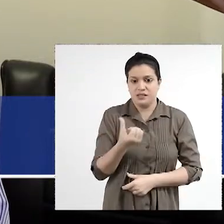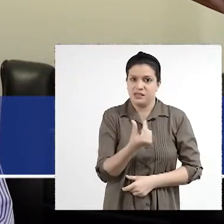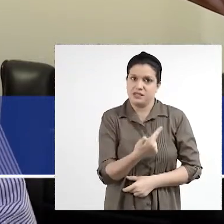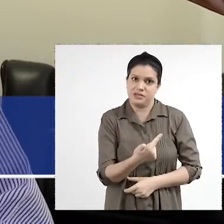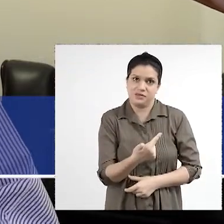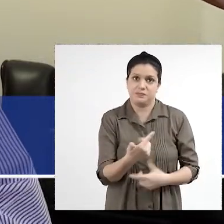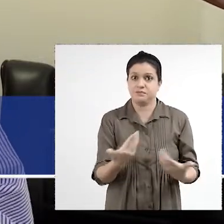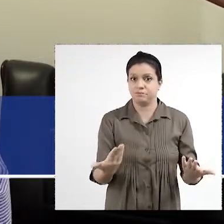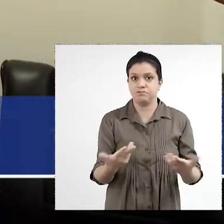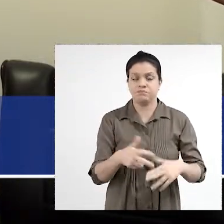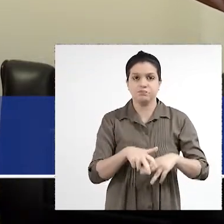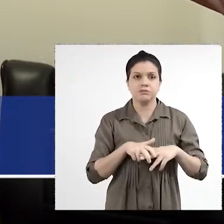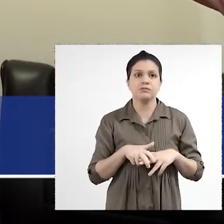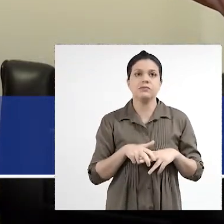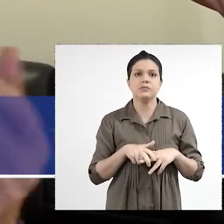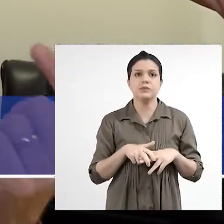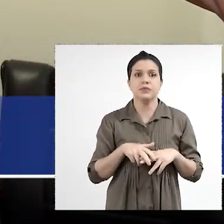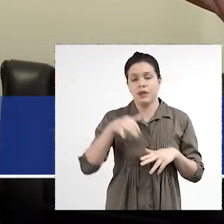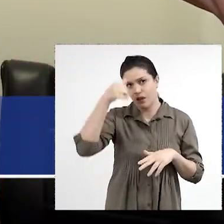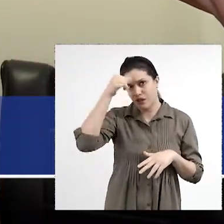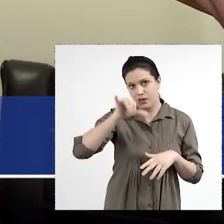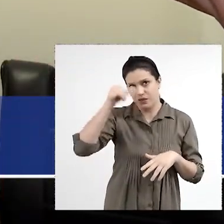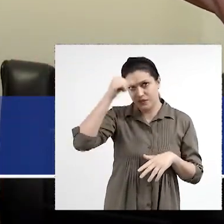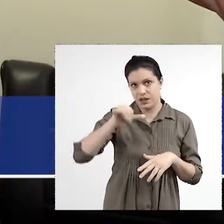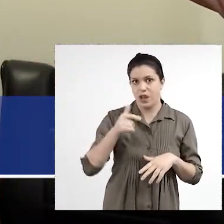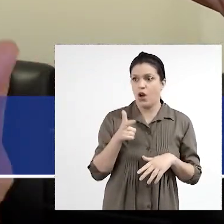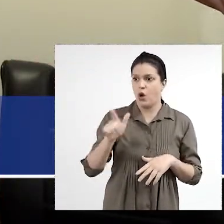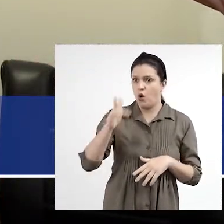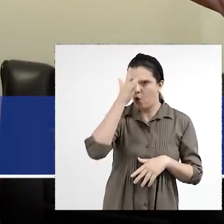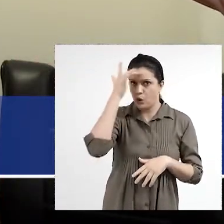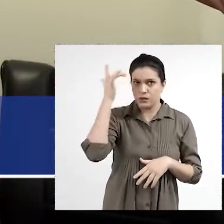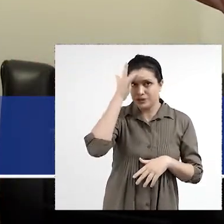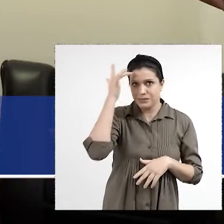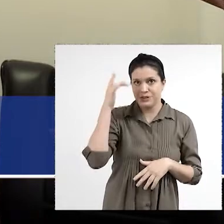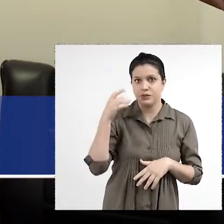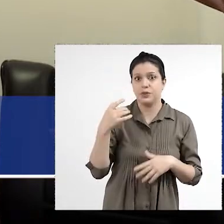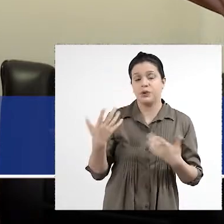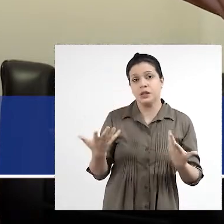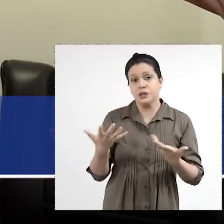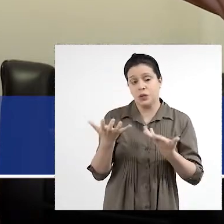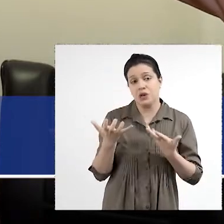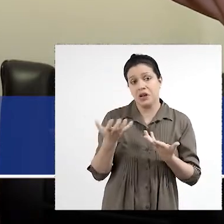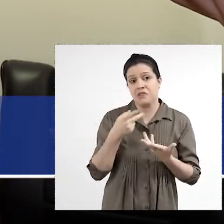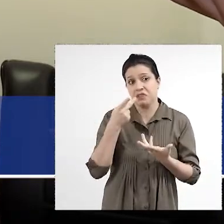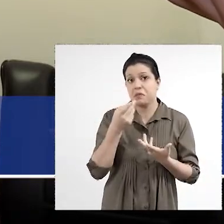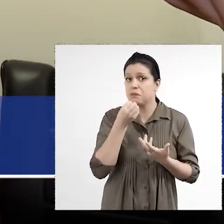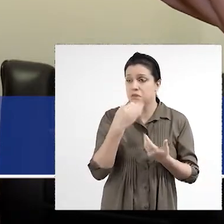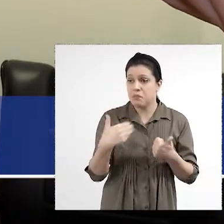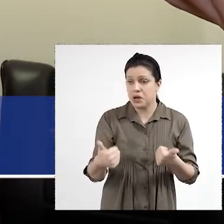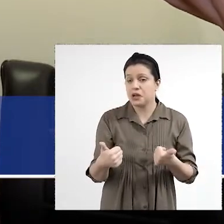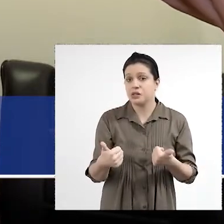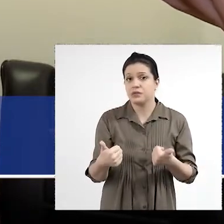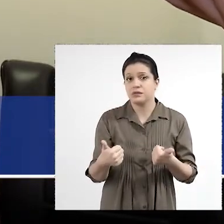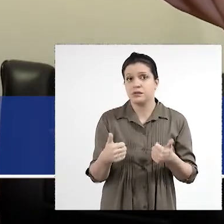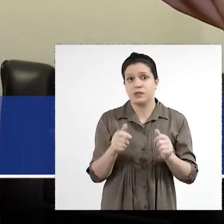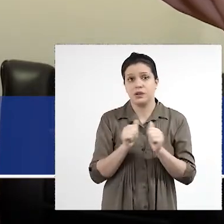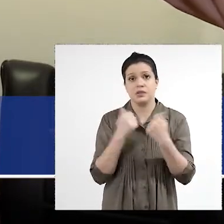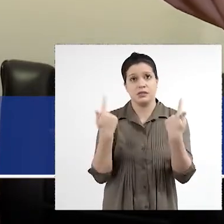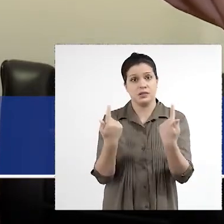risco, então eu tenho que me cuidar e não passar para as demais pessoas. E aqui quero elogiar a TV Assembleia,